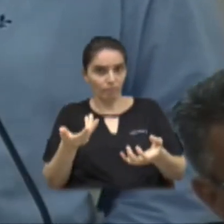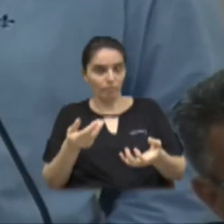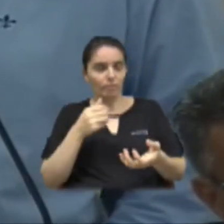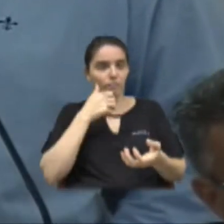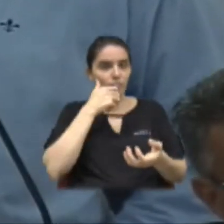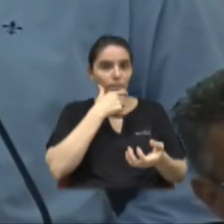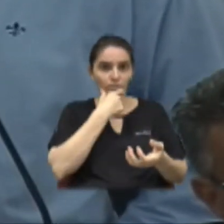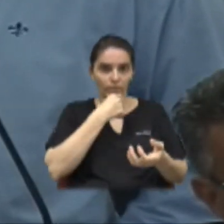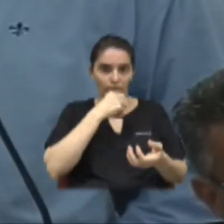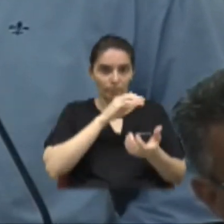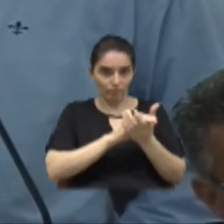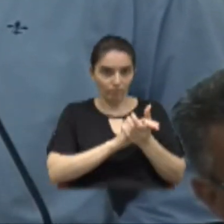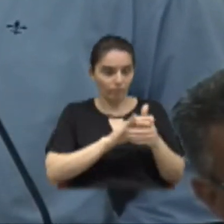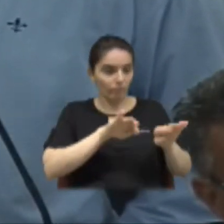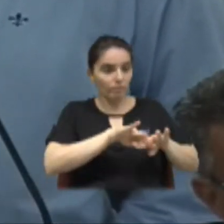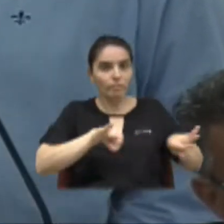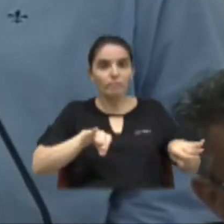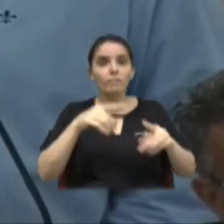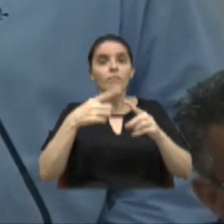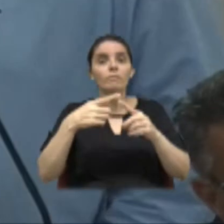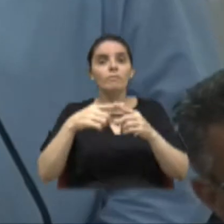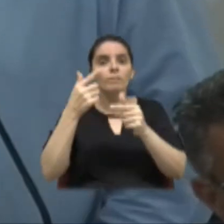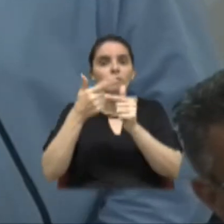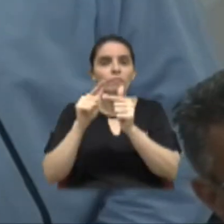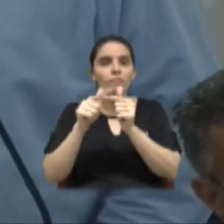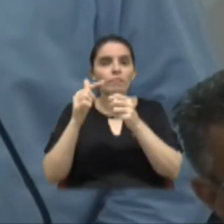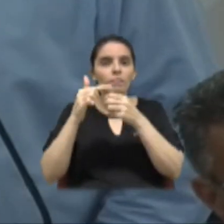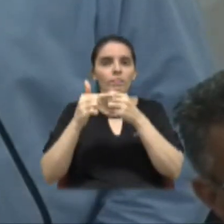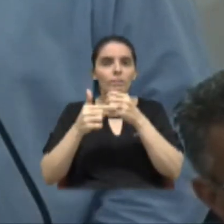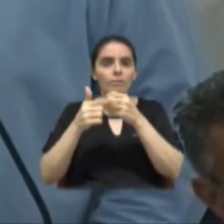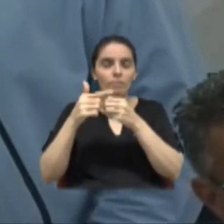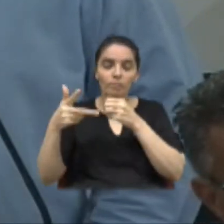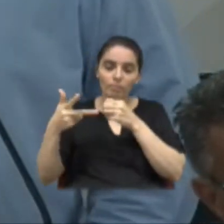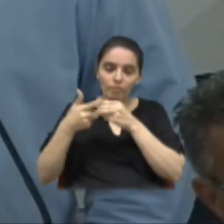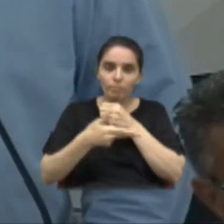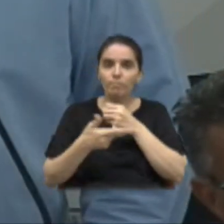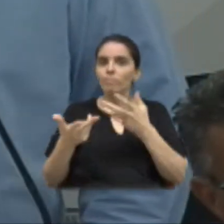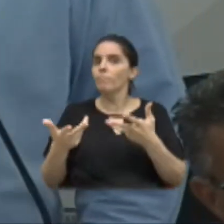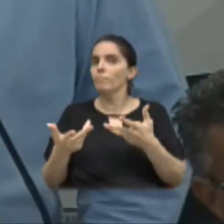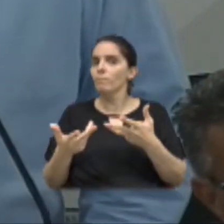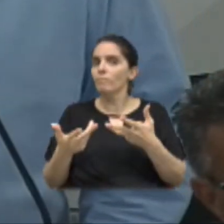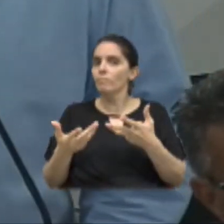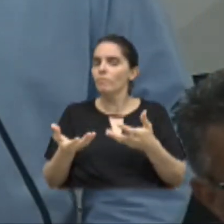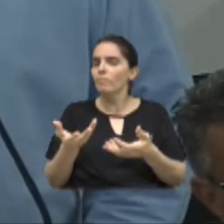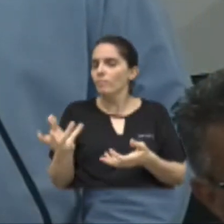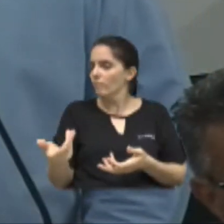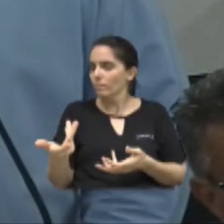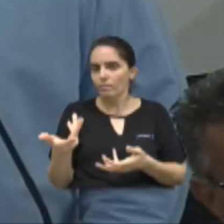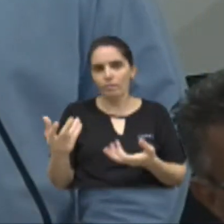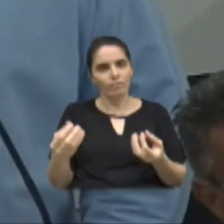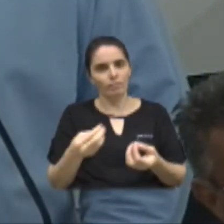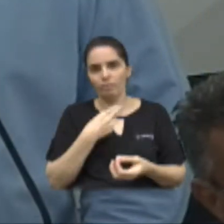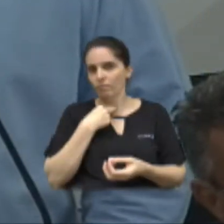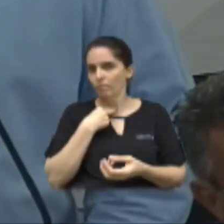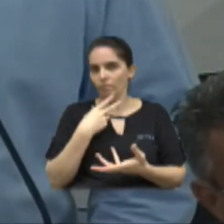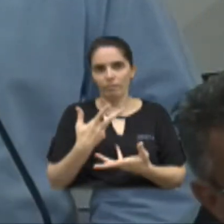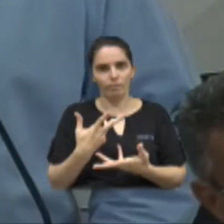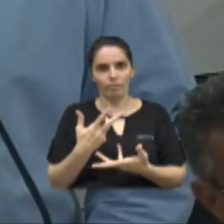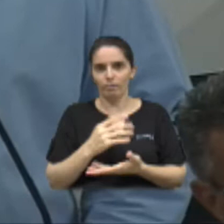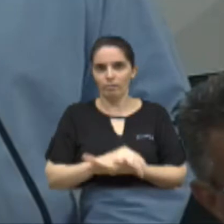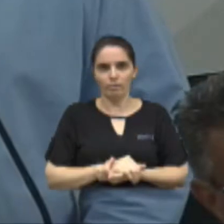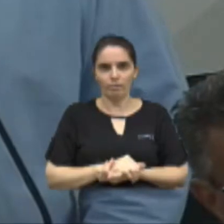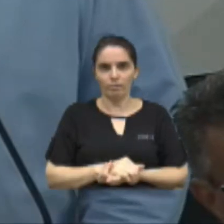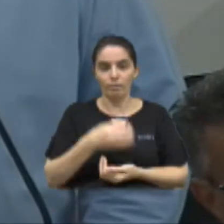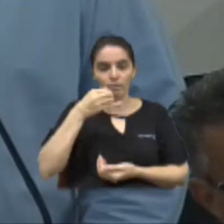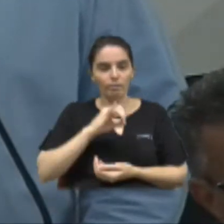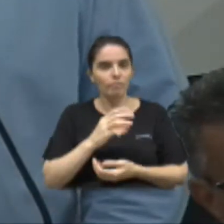no WhatsApp. Porque eu operei a coluna. Então, assim, infelizmente, não sei se há erro, não